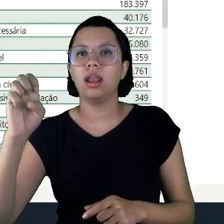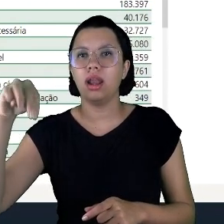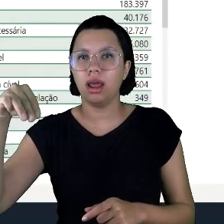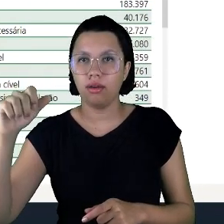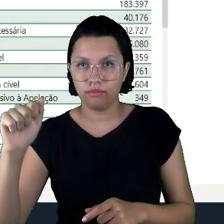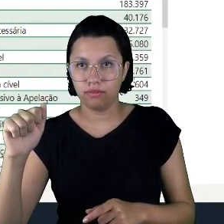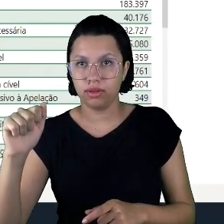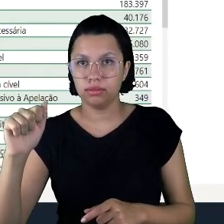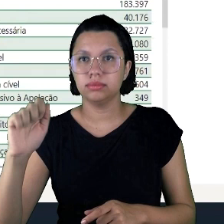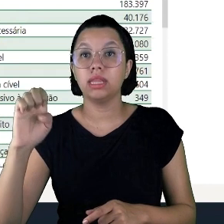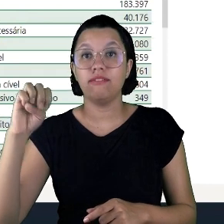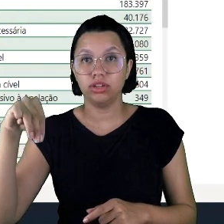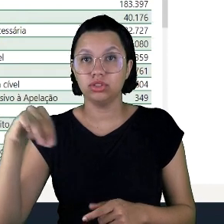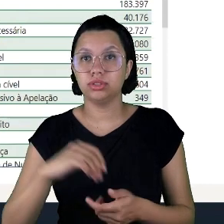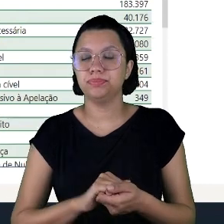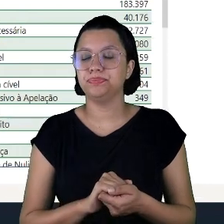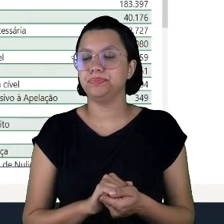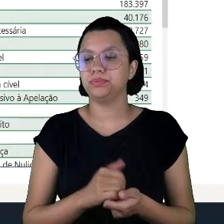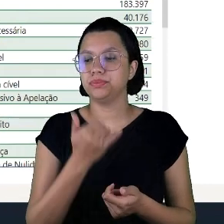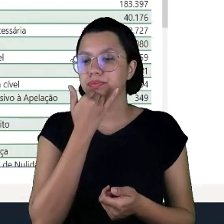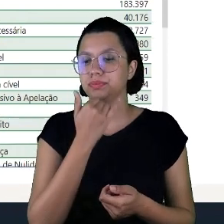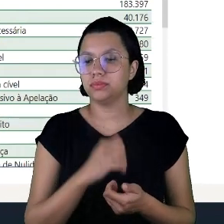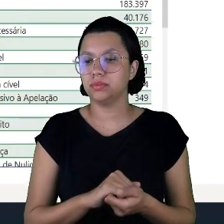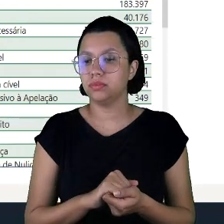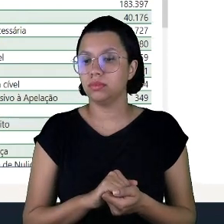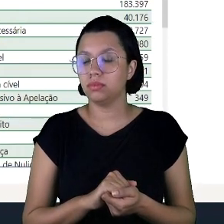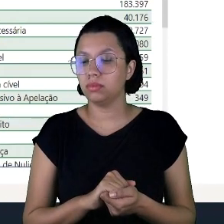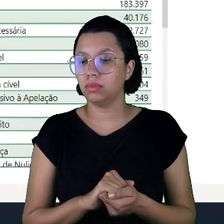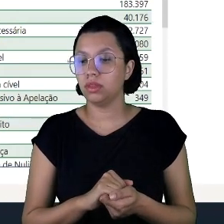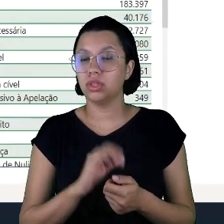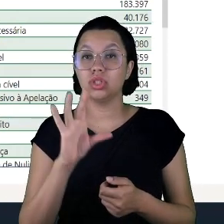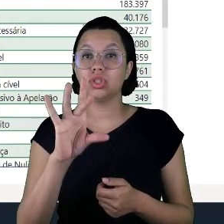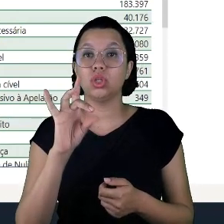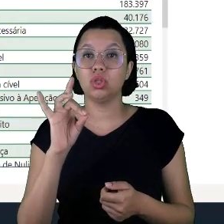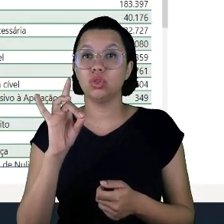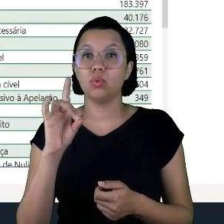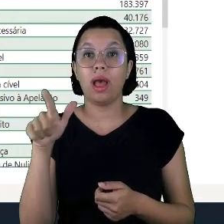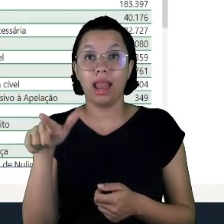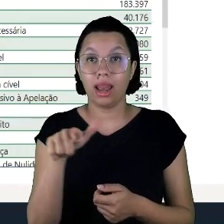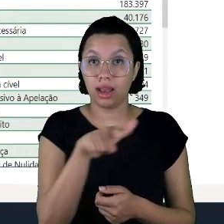aqui, né? Vir aqui no filtro, selecionar lavagem.